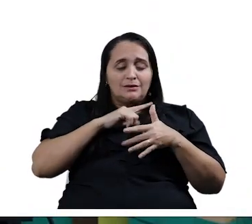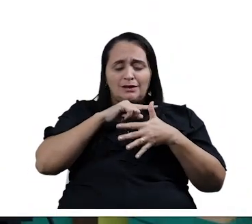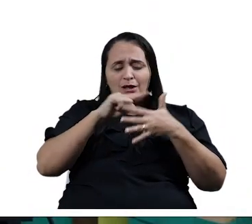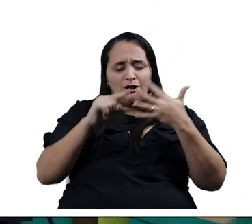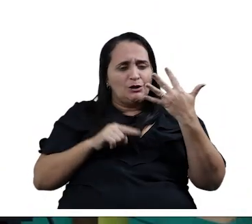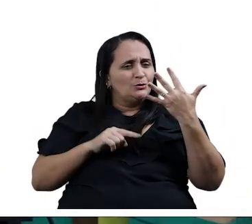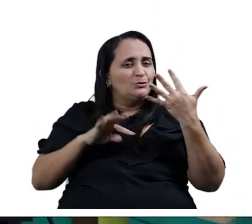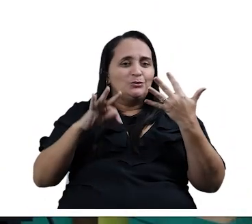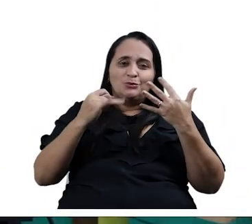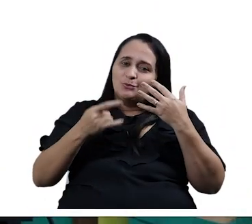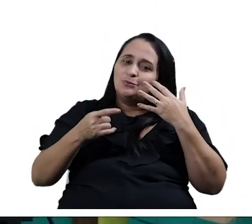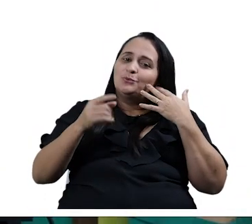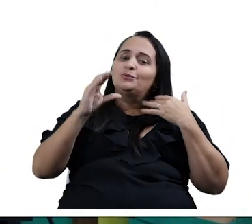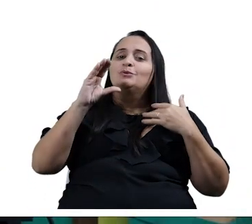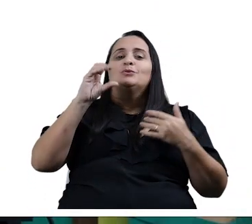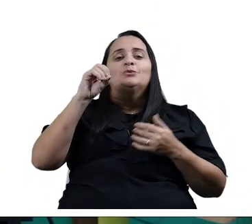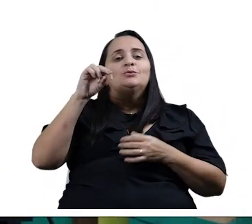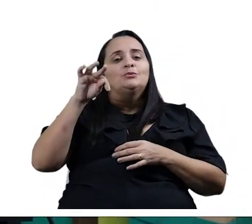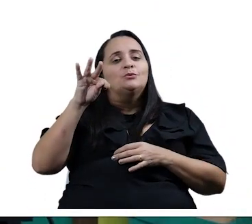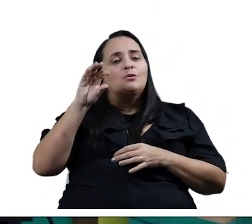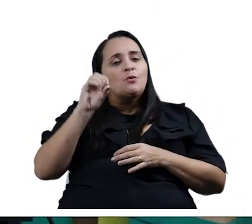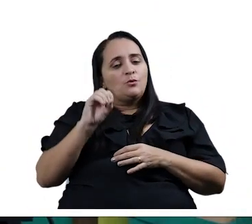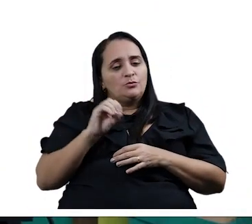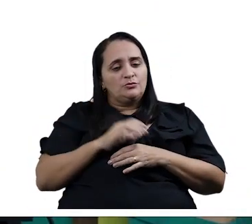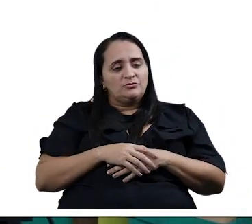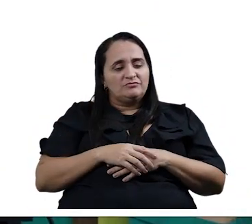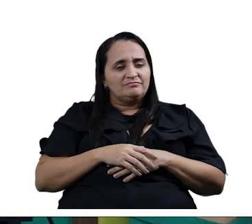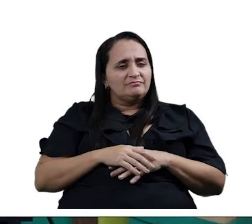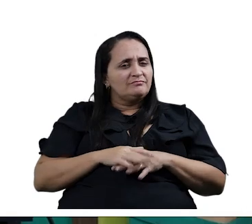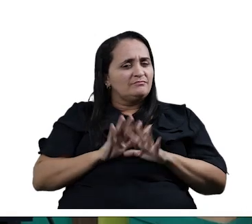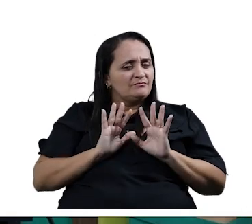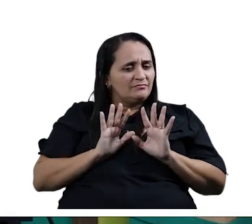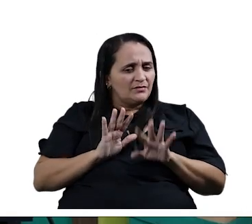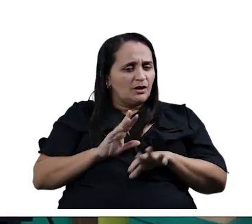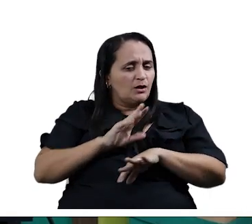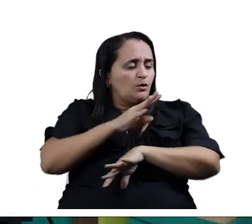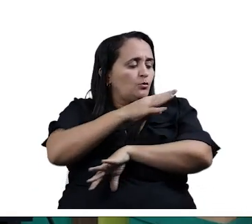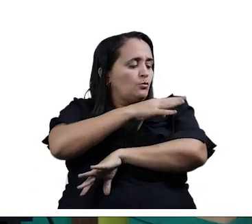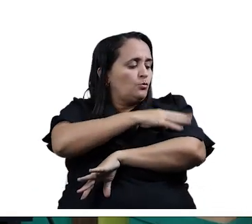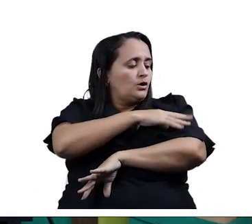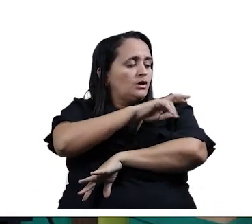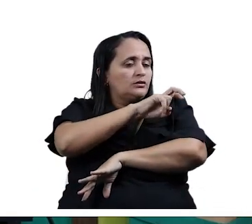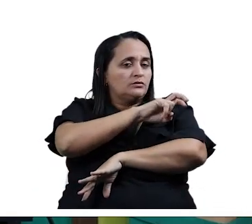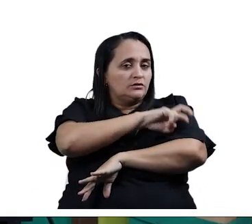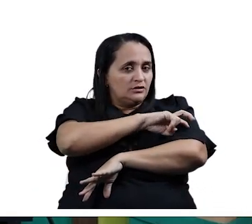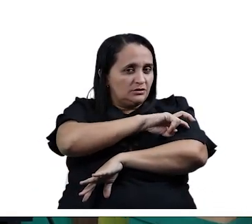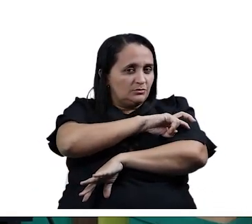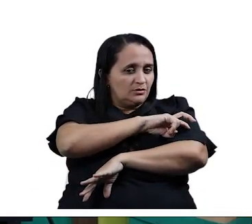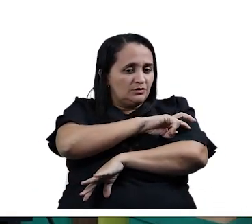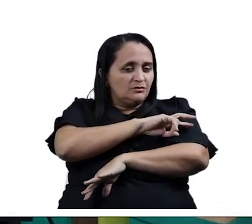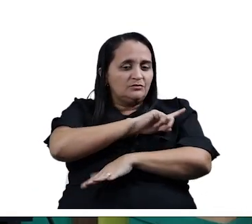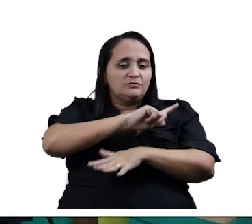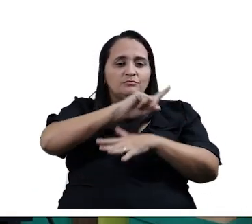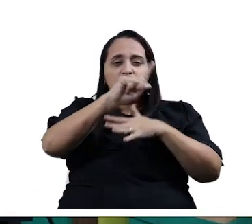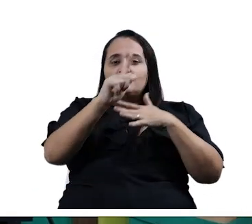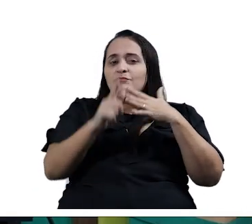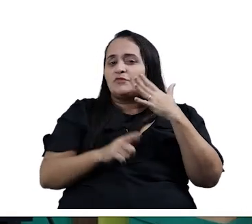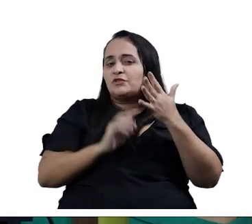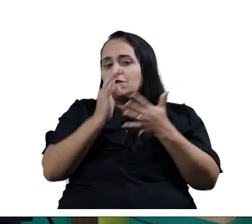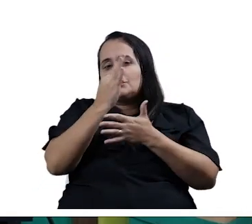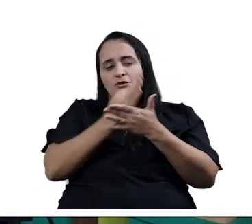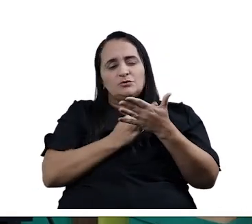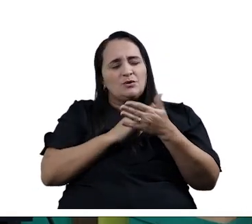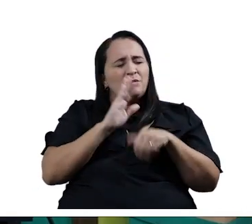Gente, eu penso que aqui no 4º e 5º ano, esse aqui é o do